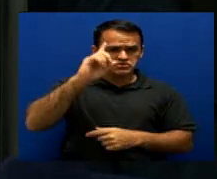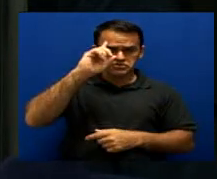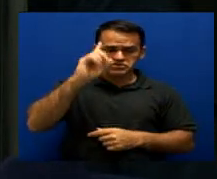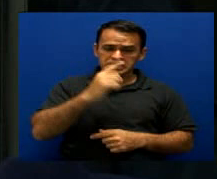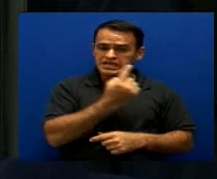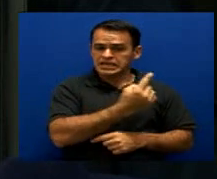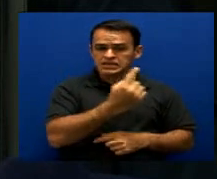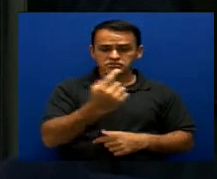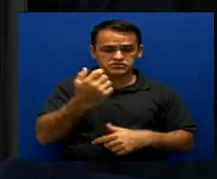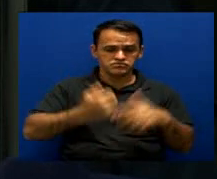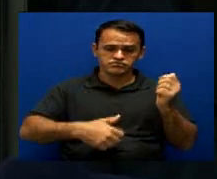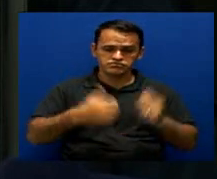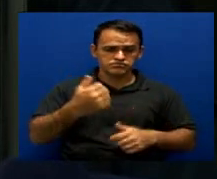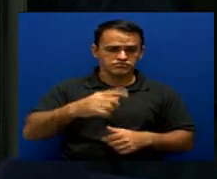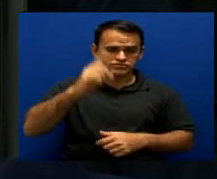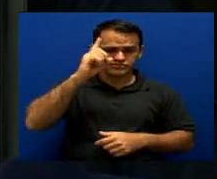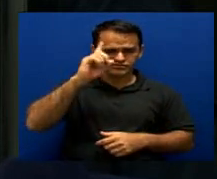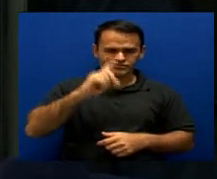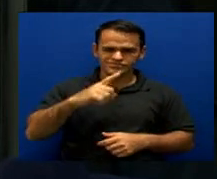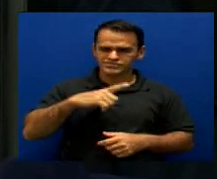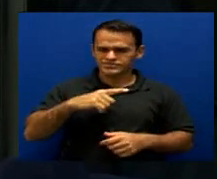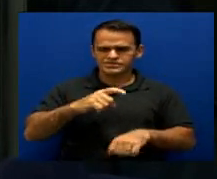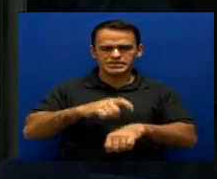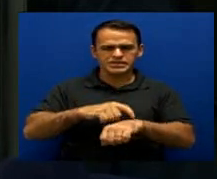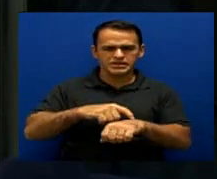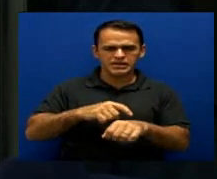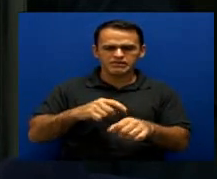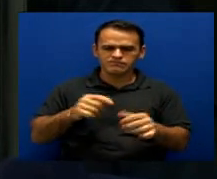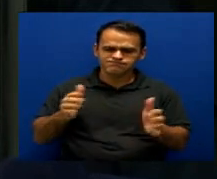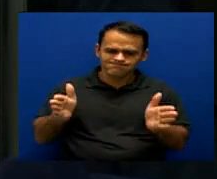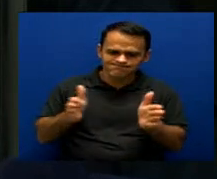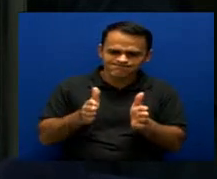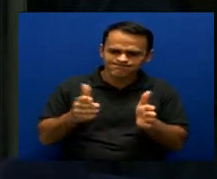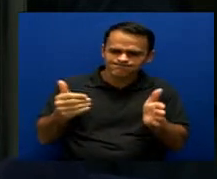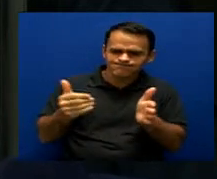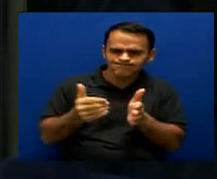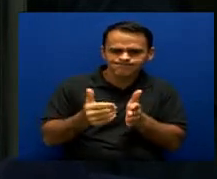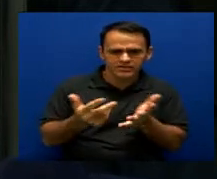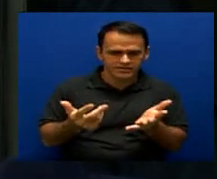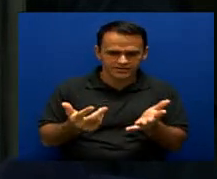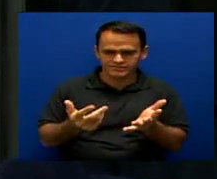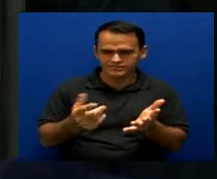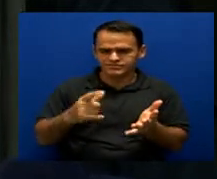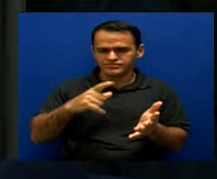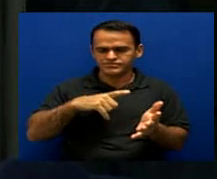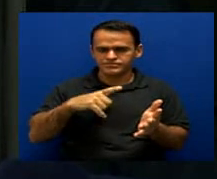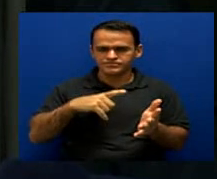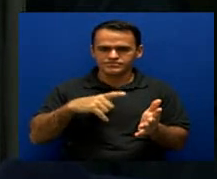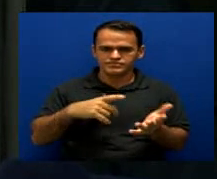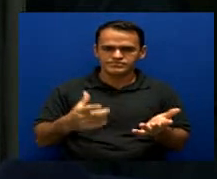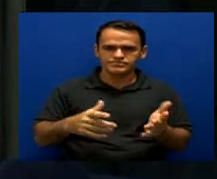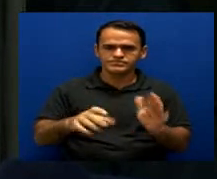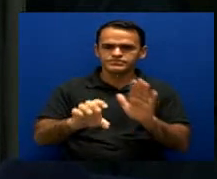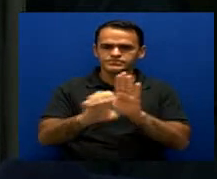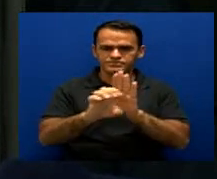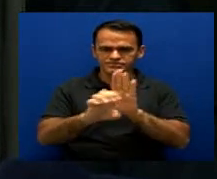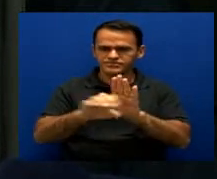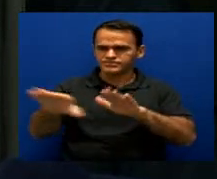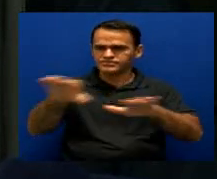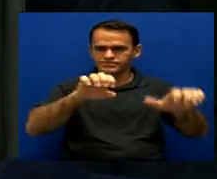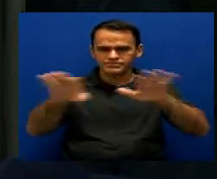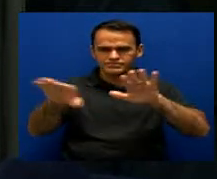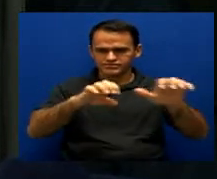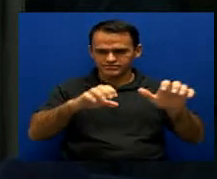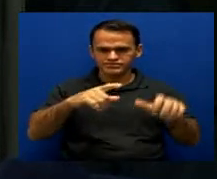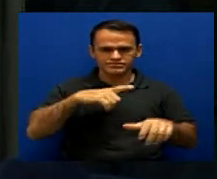sobre cada um mas é como a gente teve um prazo o curso aí dá do edital de chamamento da própria secretaria para os segmentos